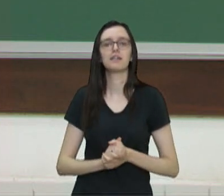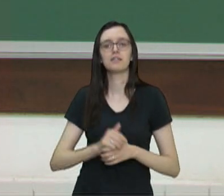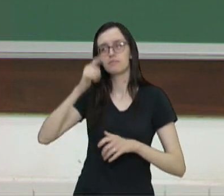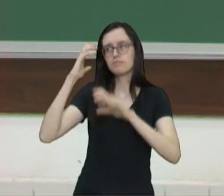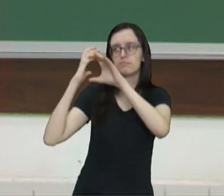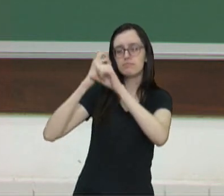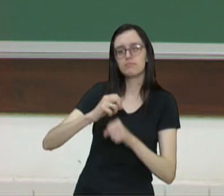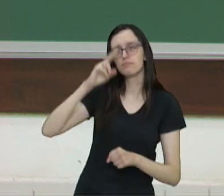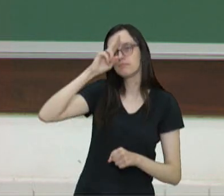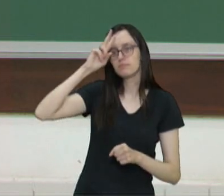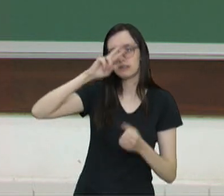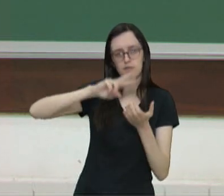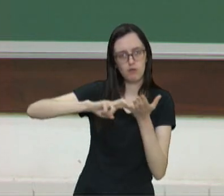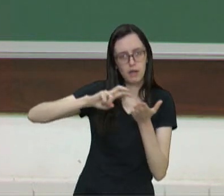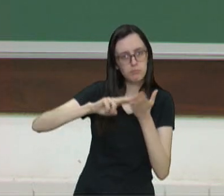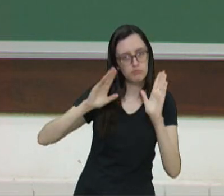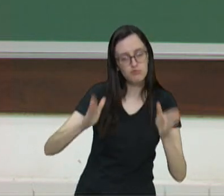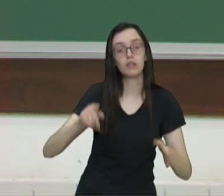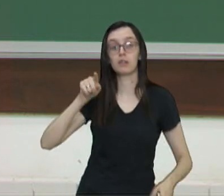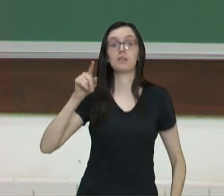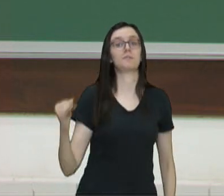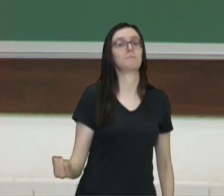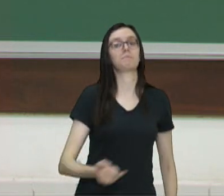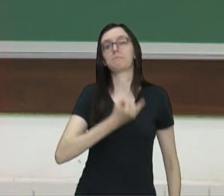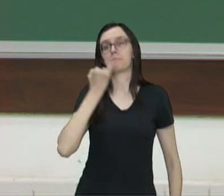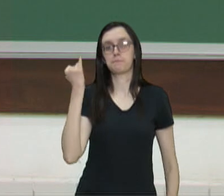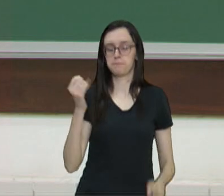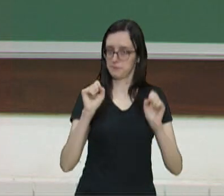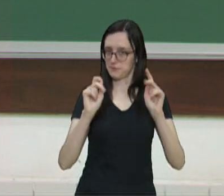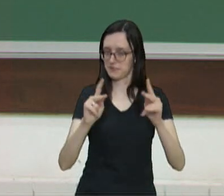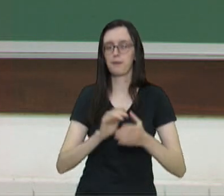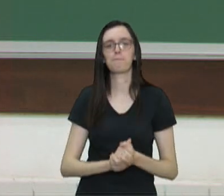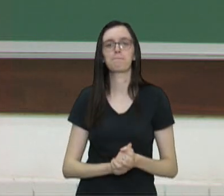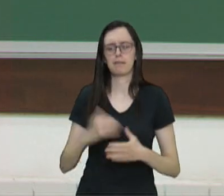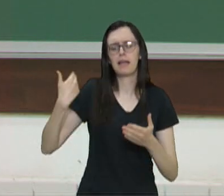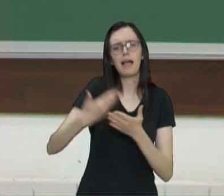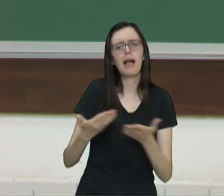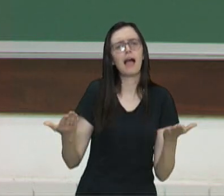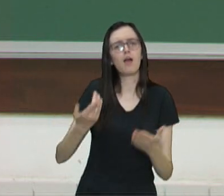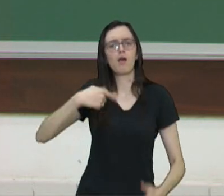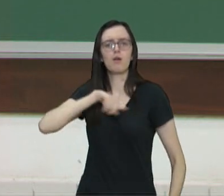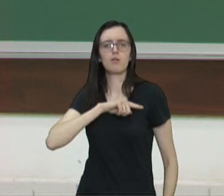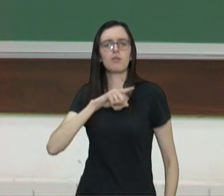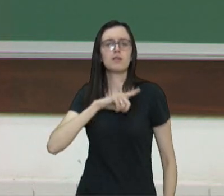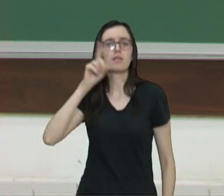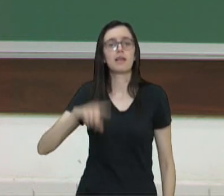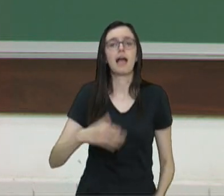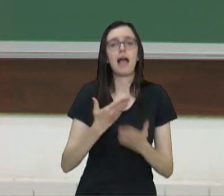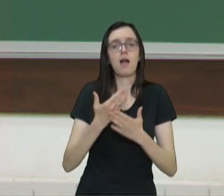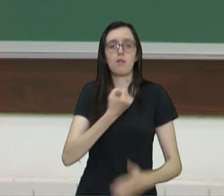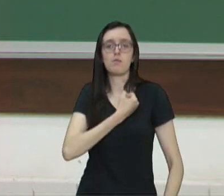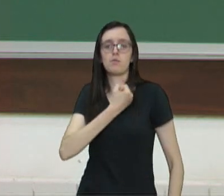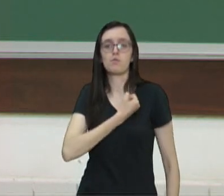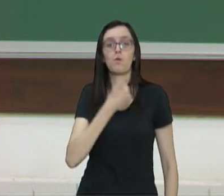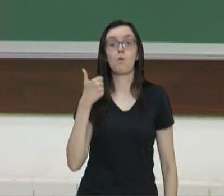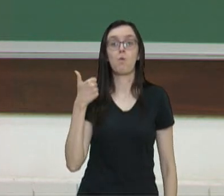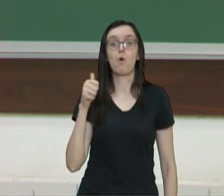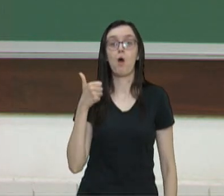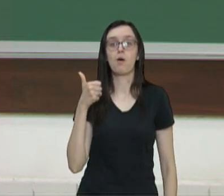relembrando os vocabulários, isso é muito importante, tá? Então, até agora, nós estamos na nossa 11ª aula, nossa